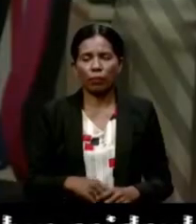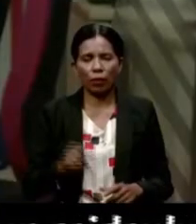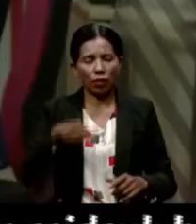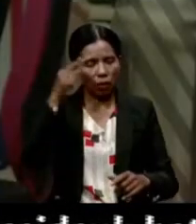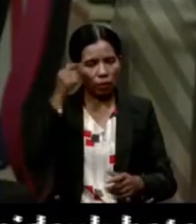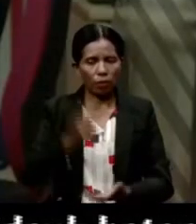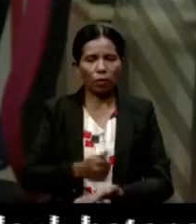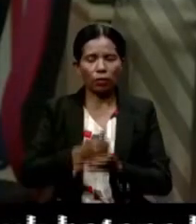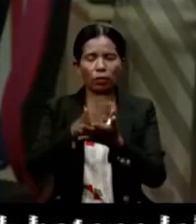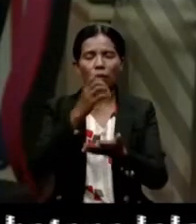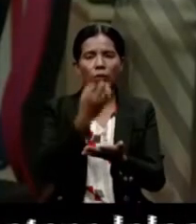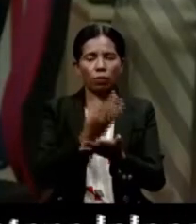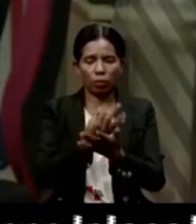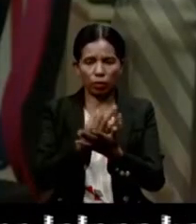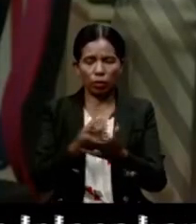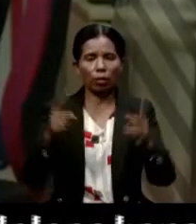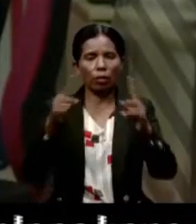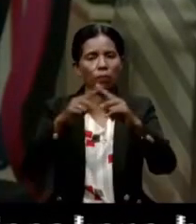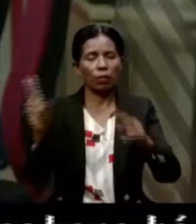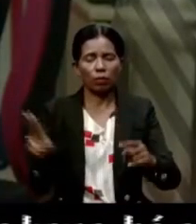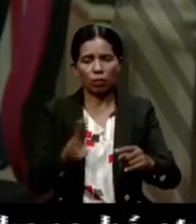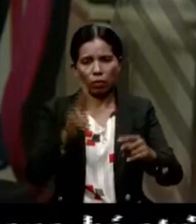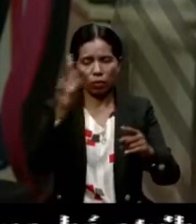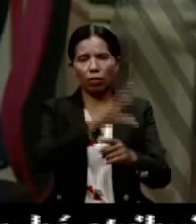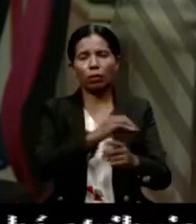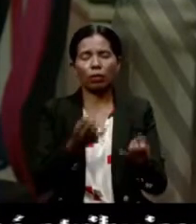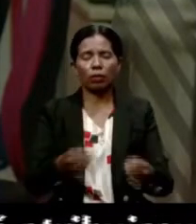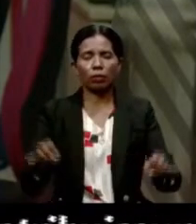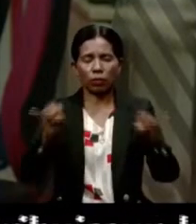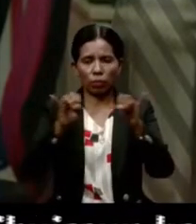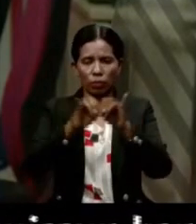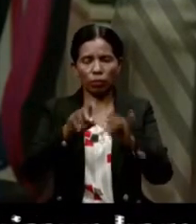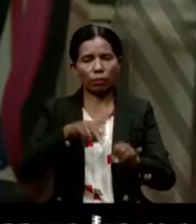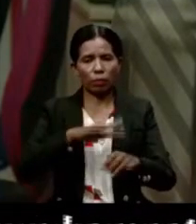Governo apoia orçamento e subvenção da Universidade no Instituto Privado Cira.